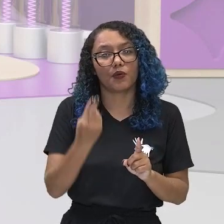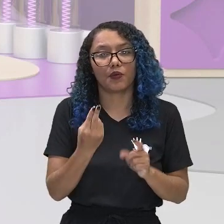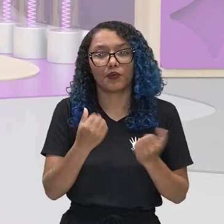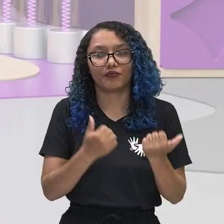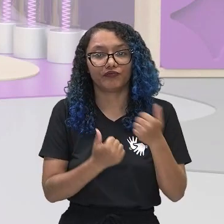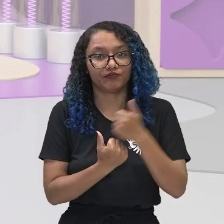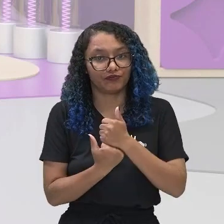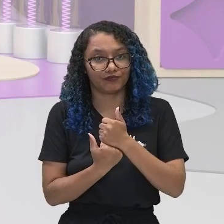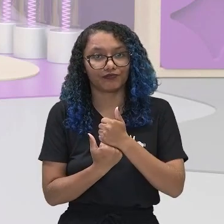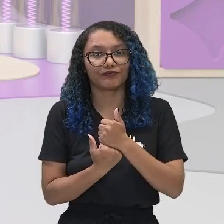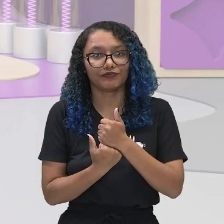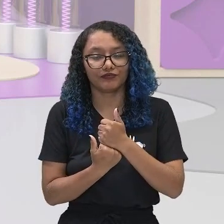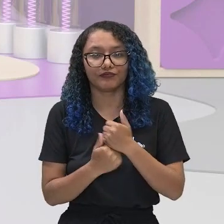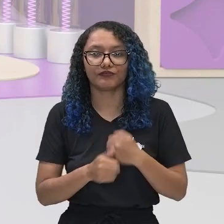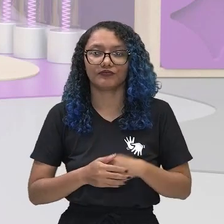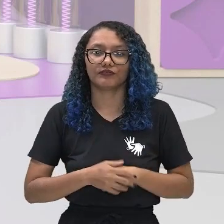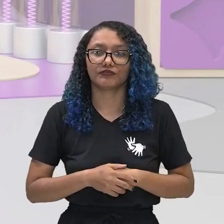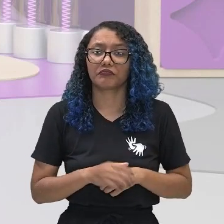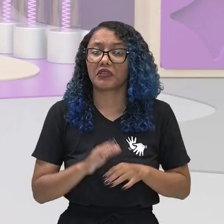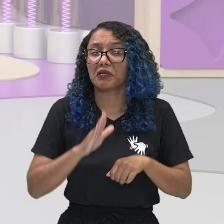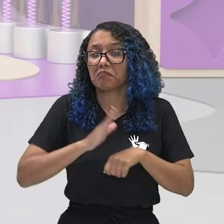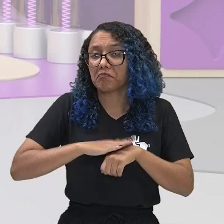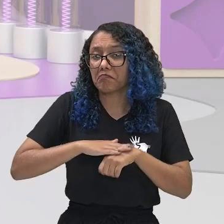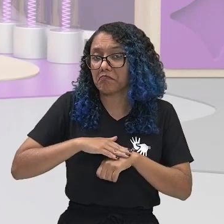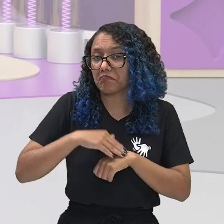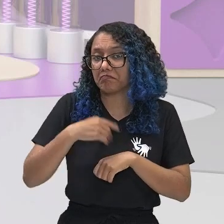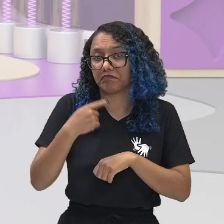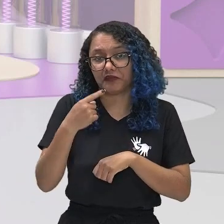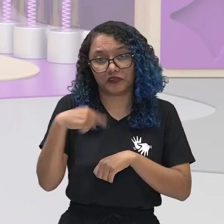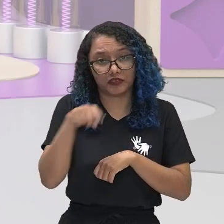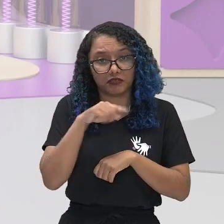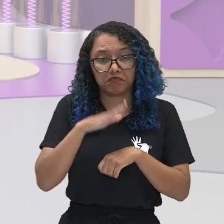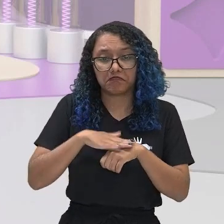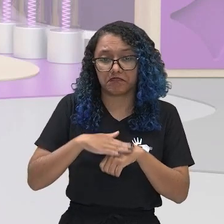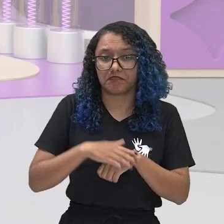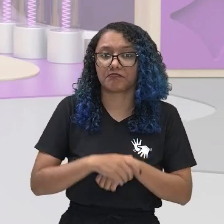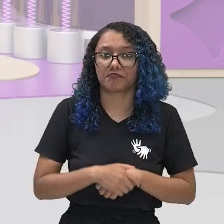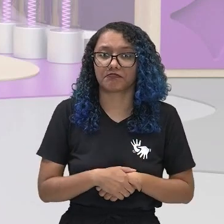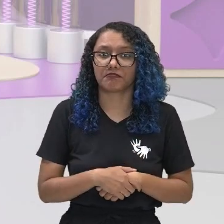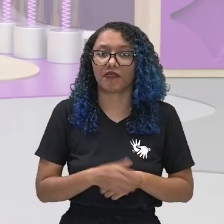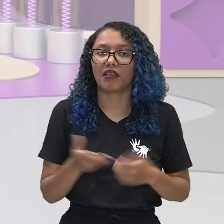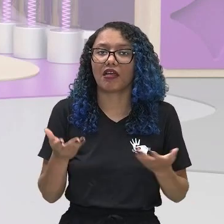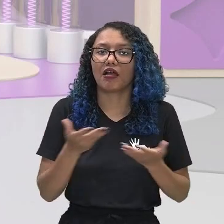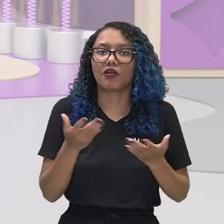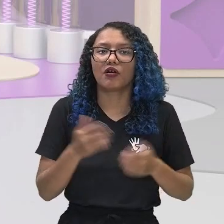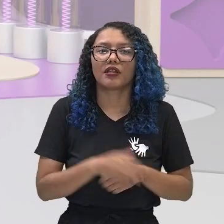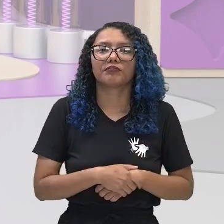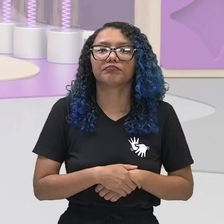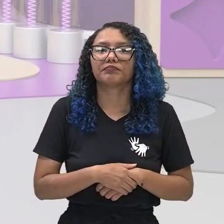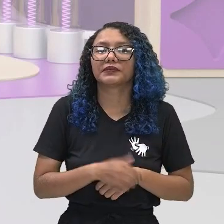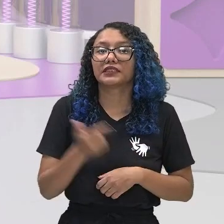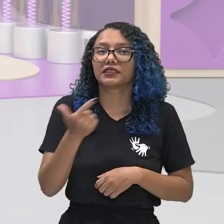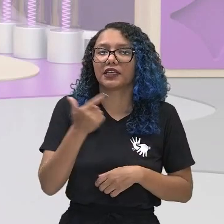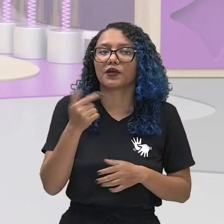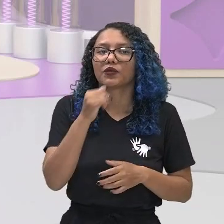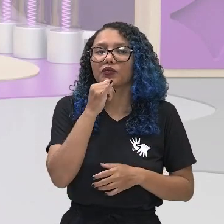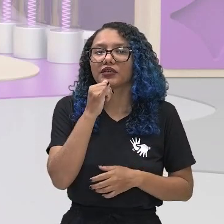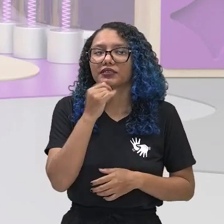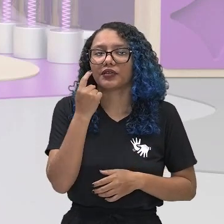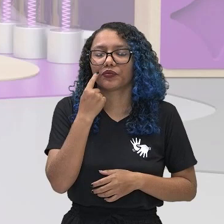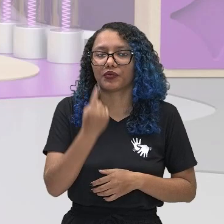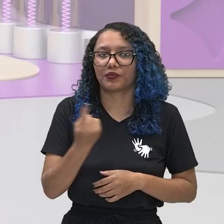de substituição. Você é livre. Então, vamos agora para a nossa segunda situação problema. Olha o que é que nós temos aqui,